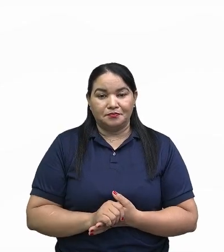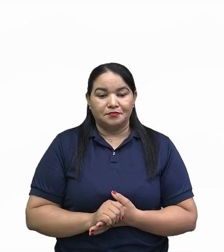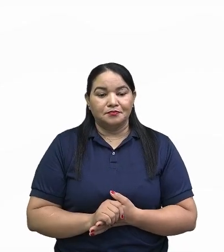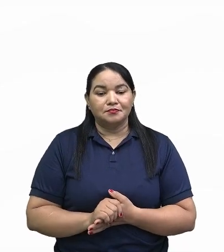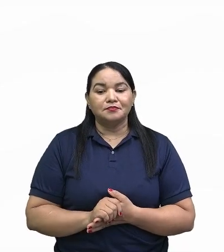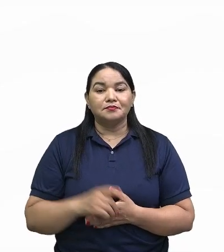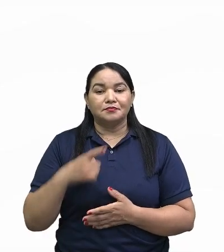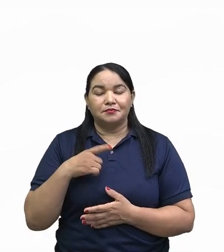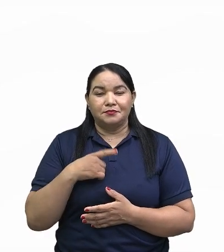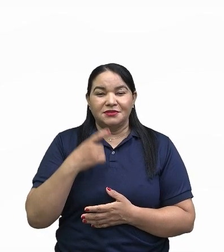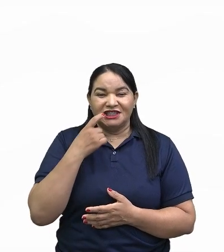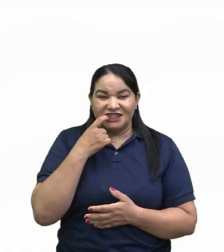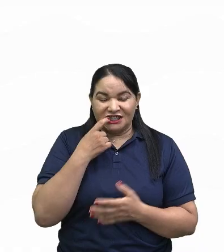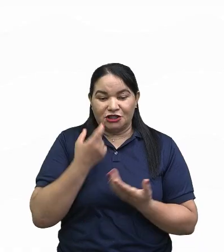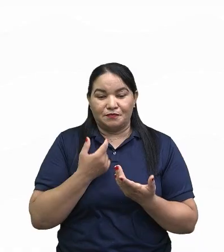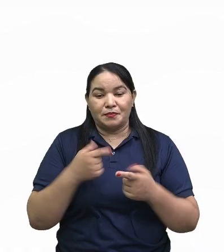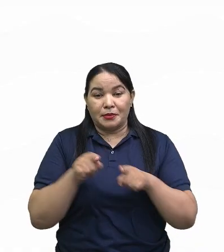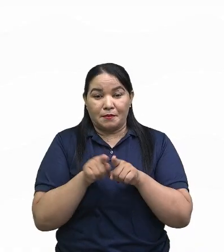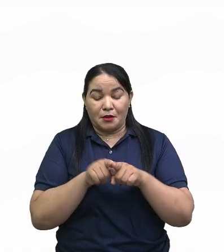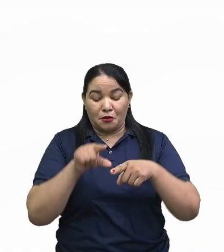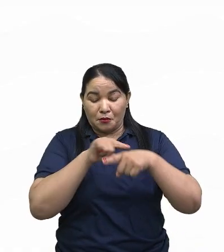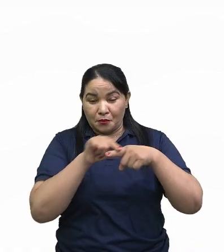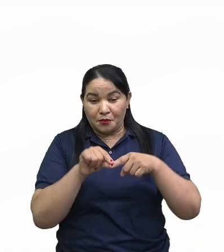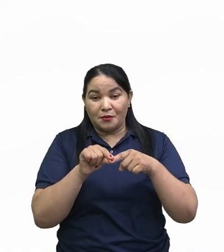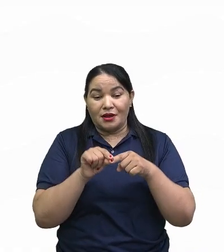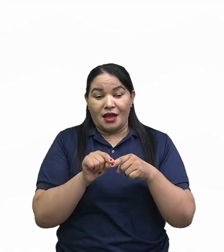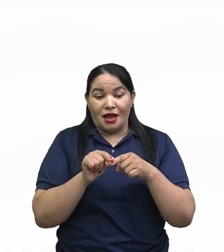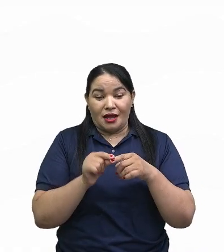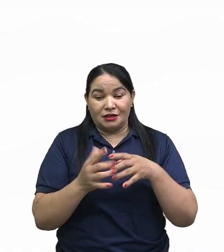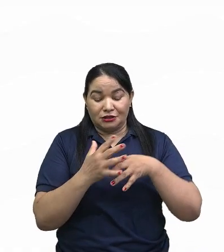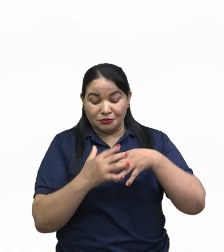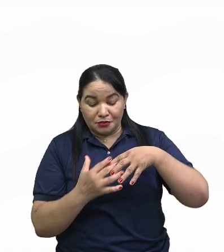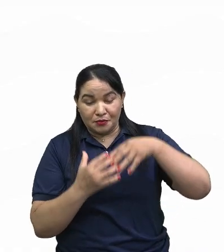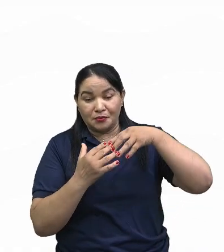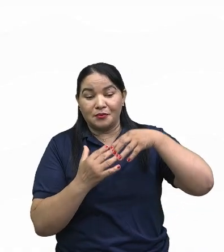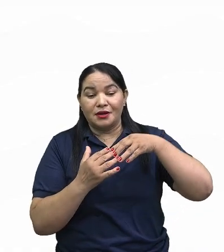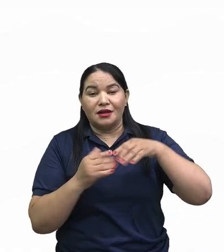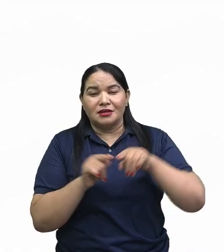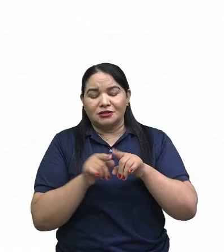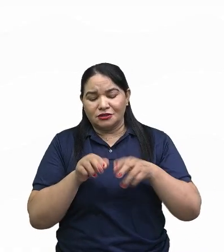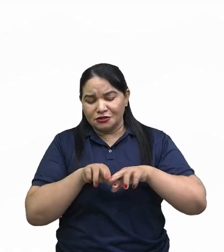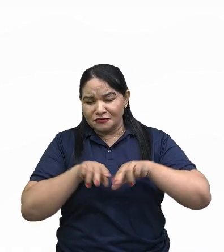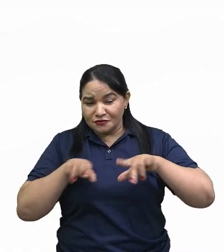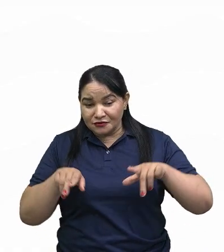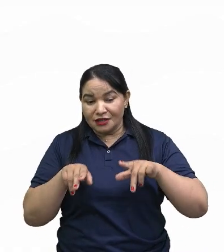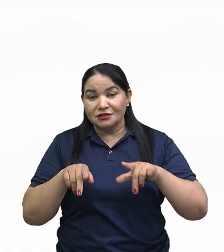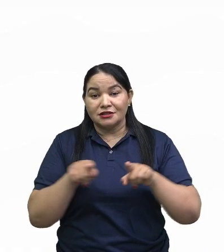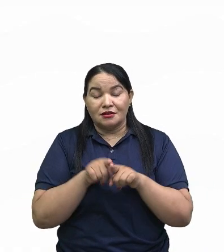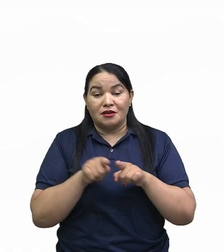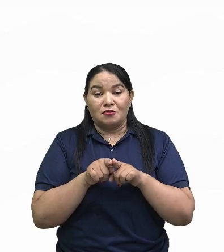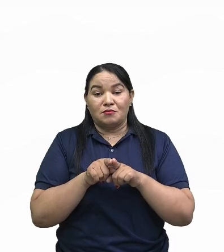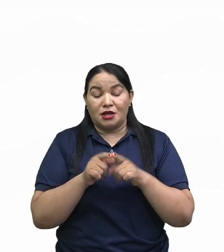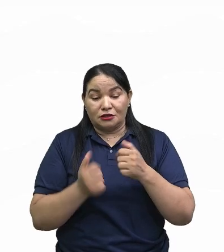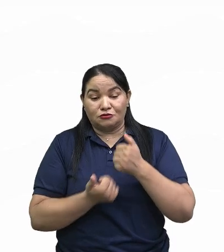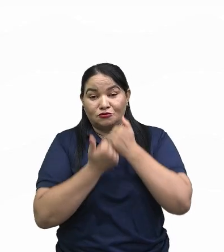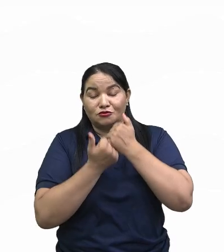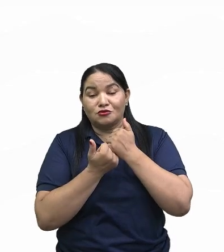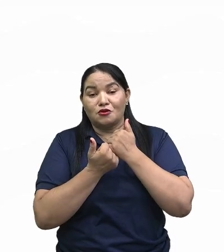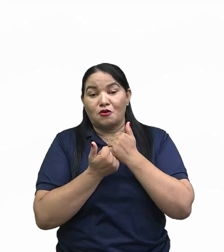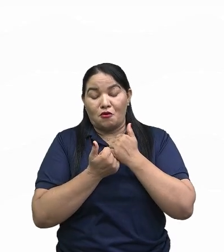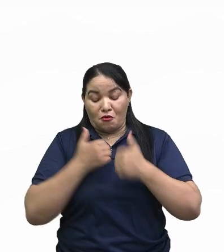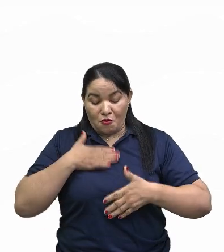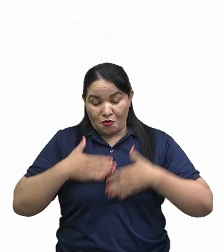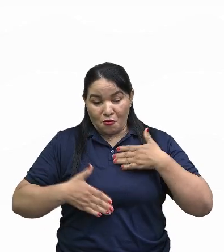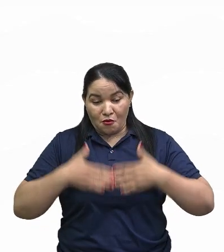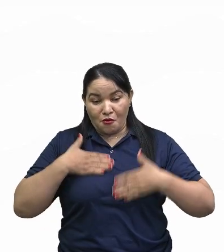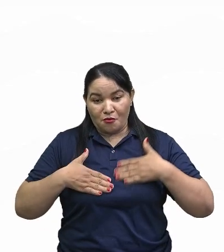de ossos e cartilagens, além dos ligamentos e tendões. E aí ele é responsável por sustentar e dar forma ao corpo.